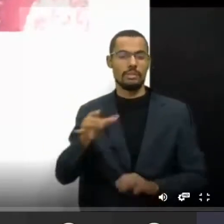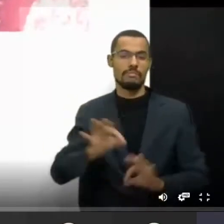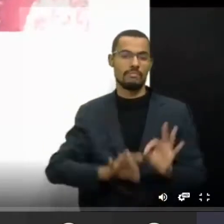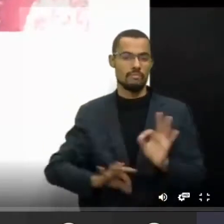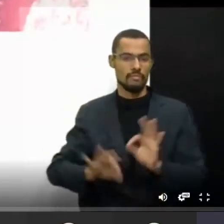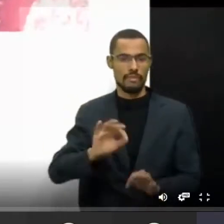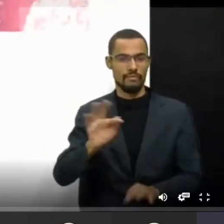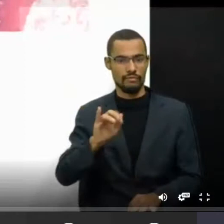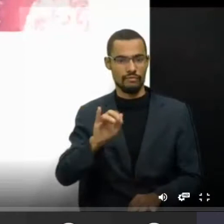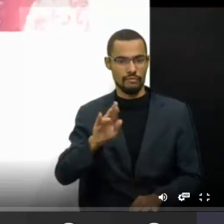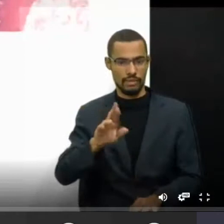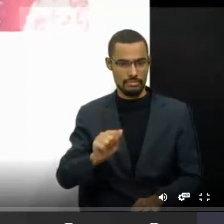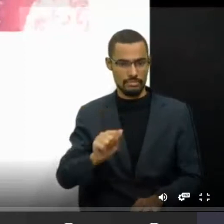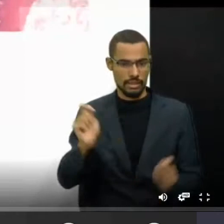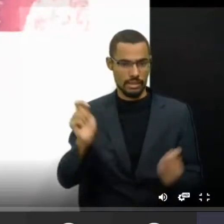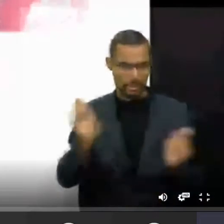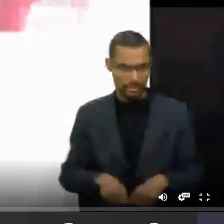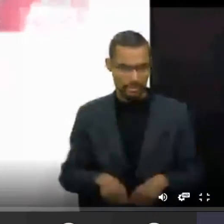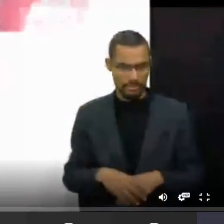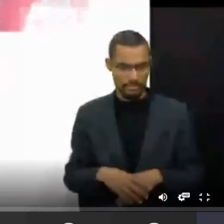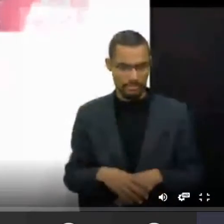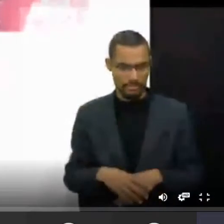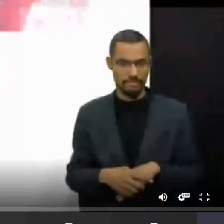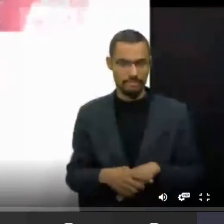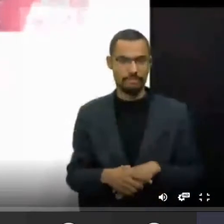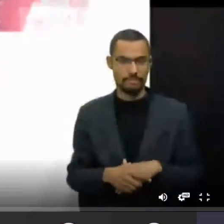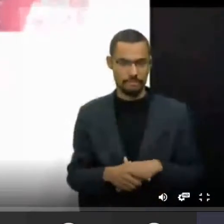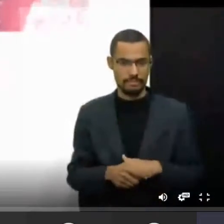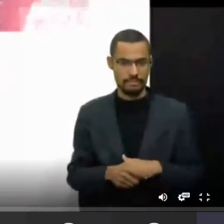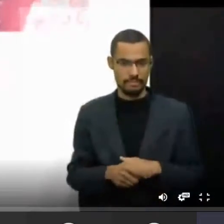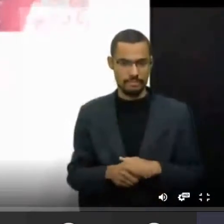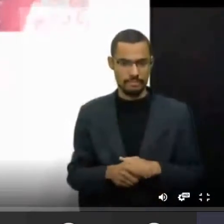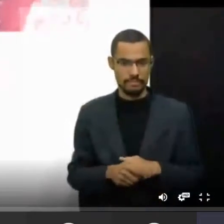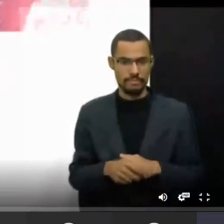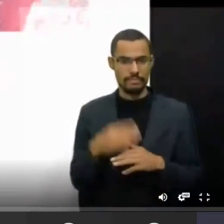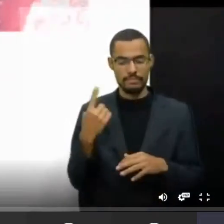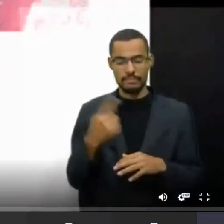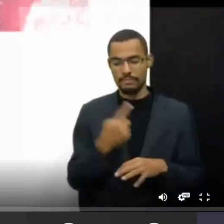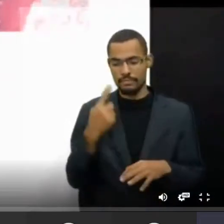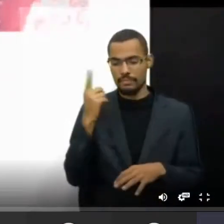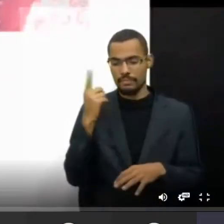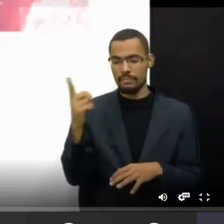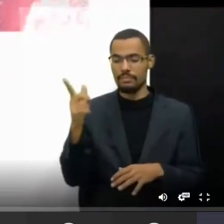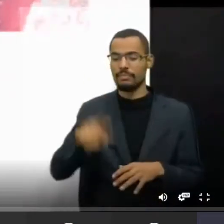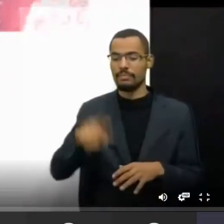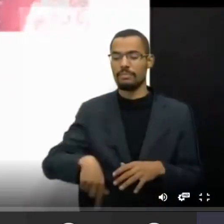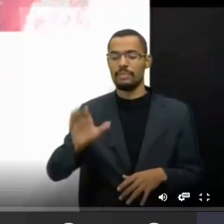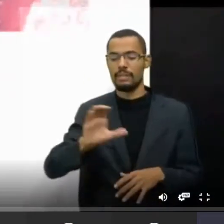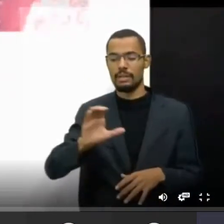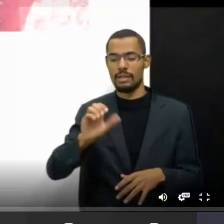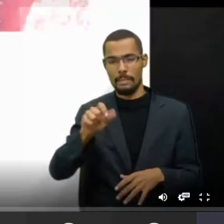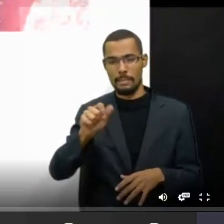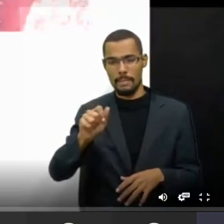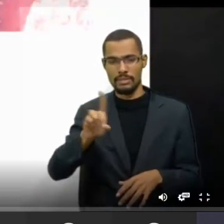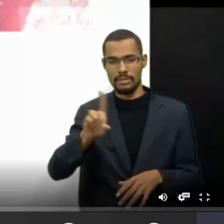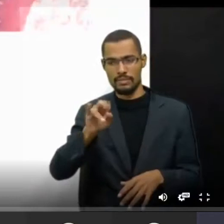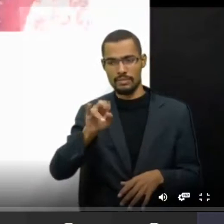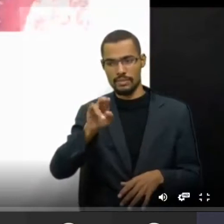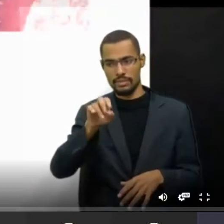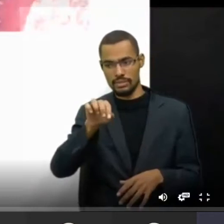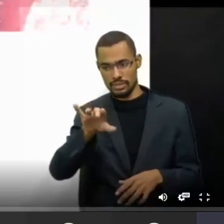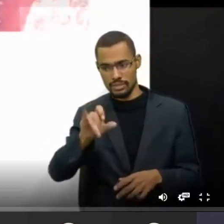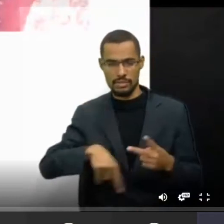da fibra, tá? Então, nós temos aqui essa região, então, da camada adventícia e a região